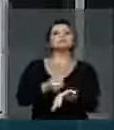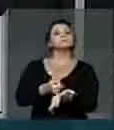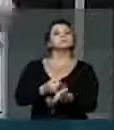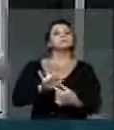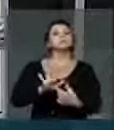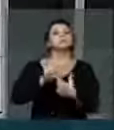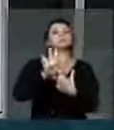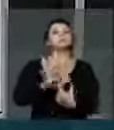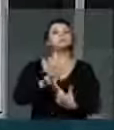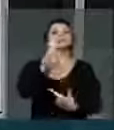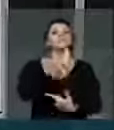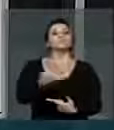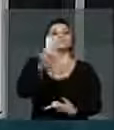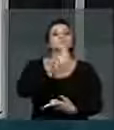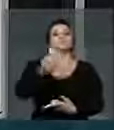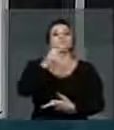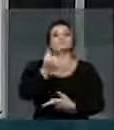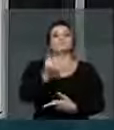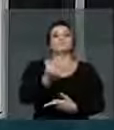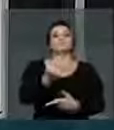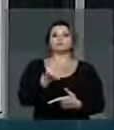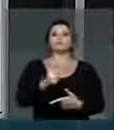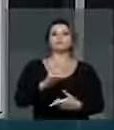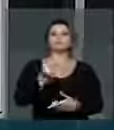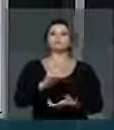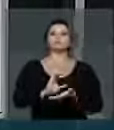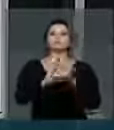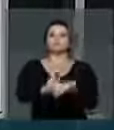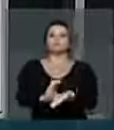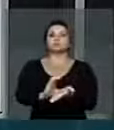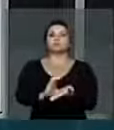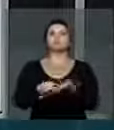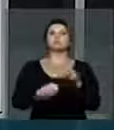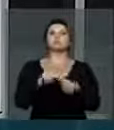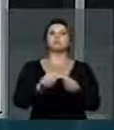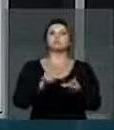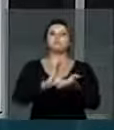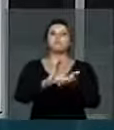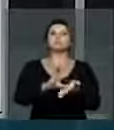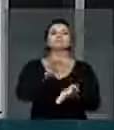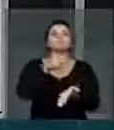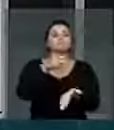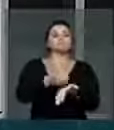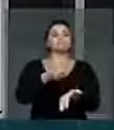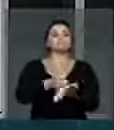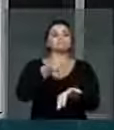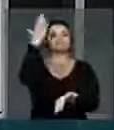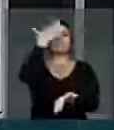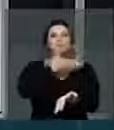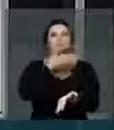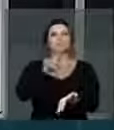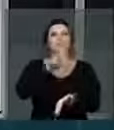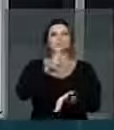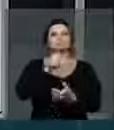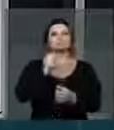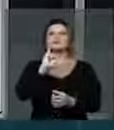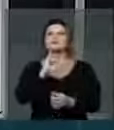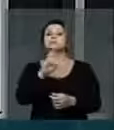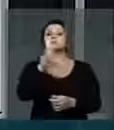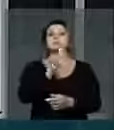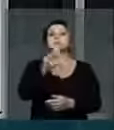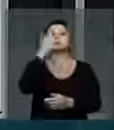definir corretamente como será elaborado esse orçamento, e o orçamento terá que ser cumprido, porque existe a